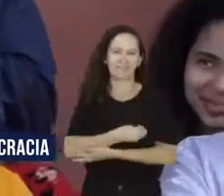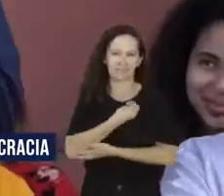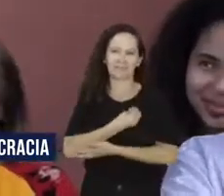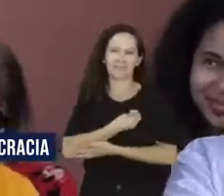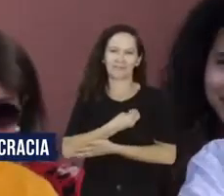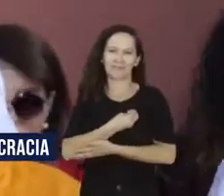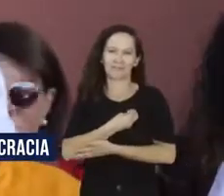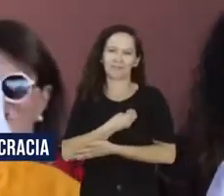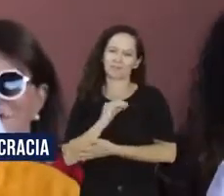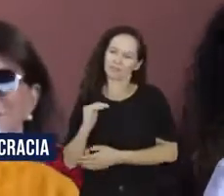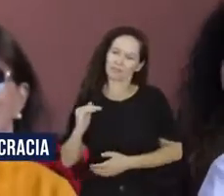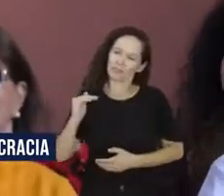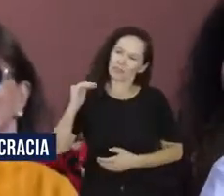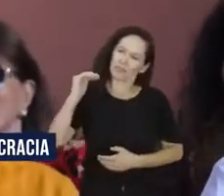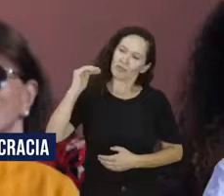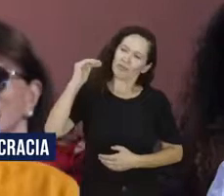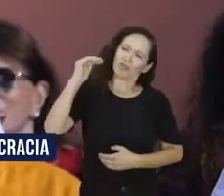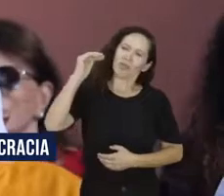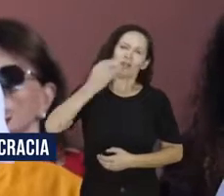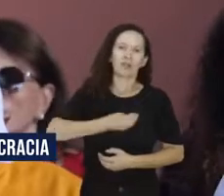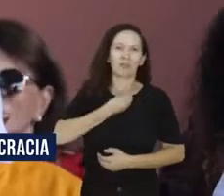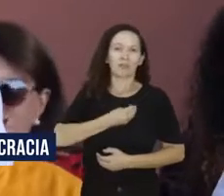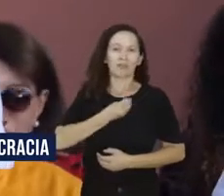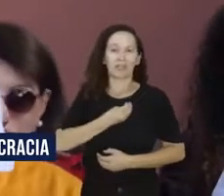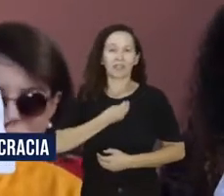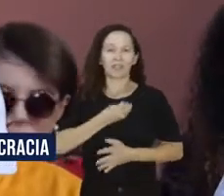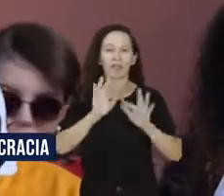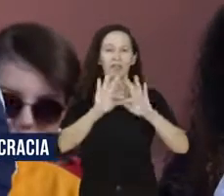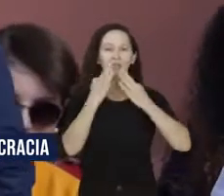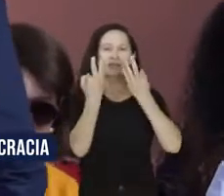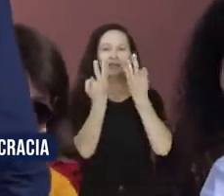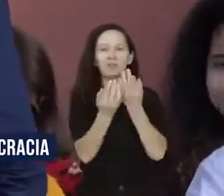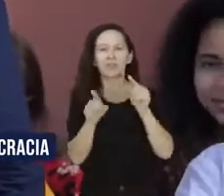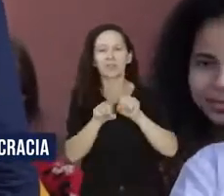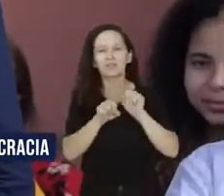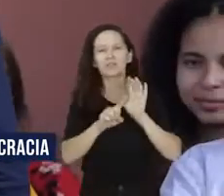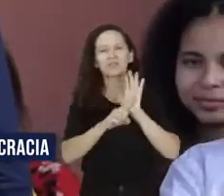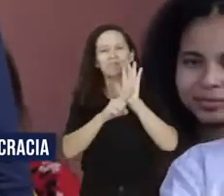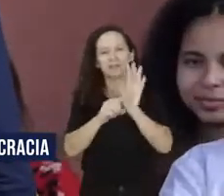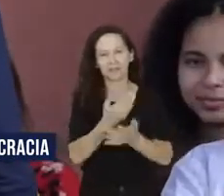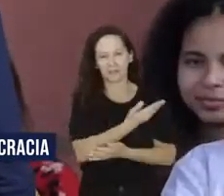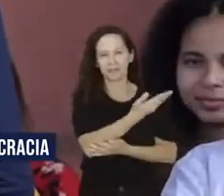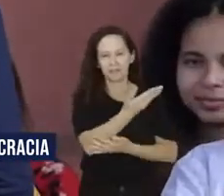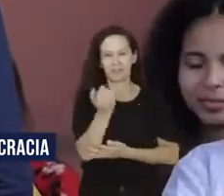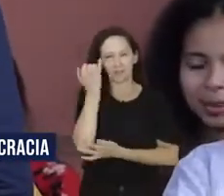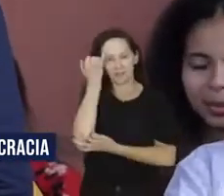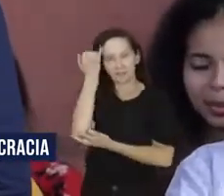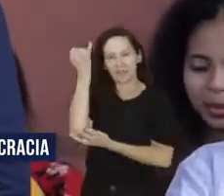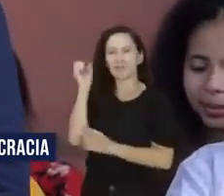e construir a família de vocês. Mas a ideia que vim aqui